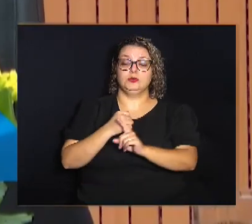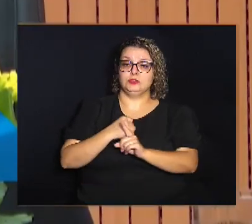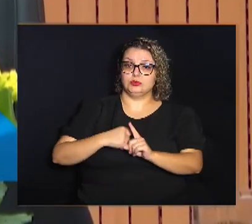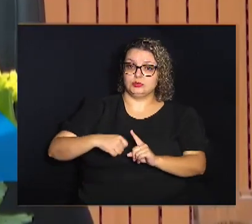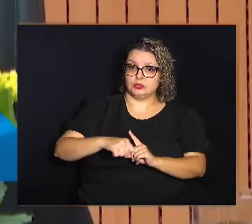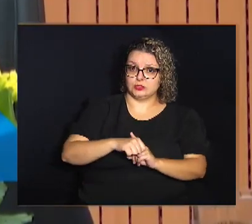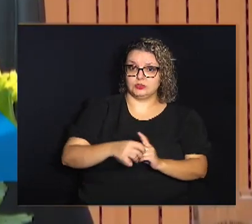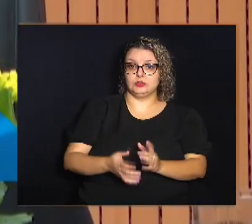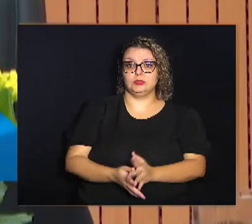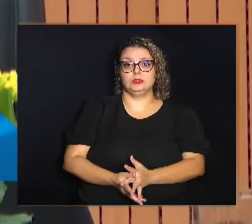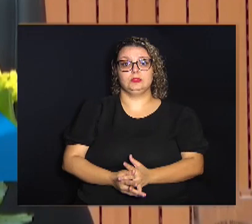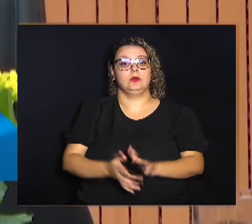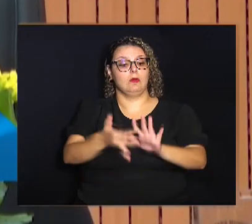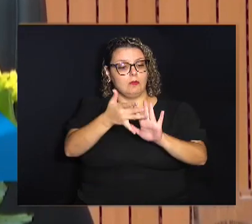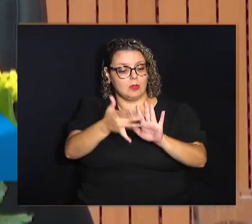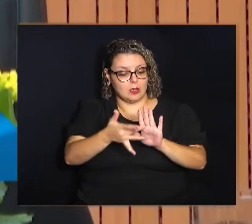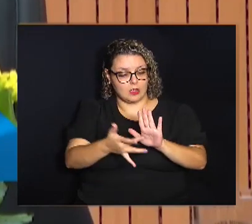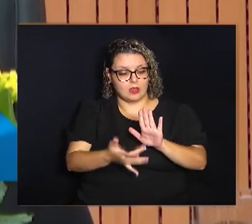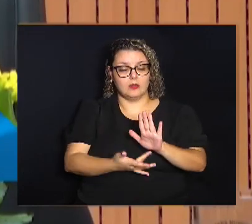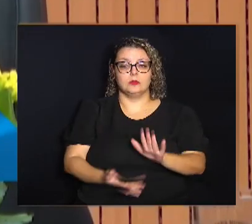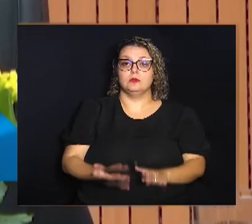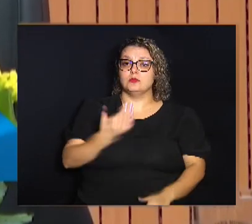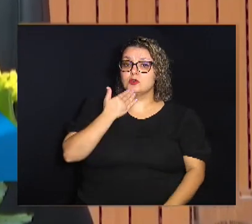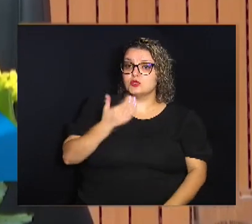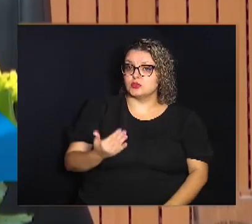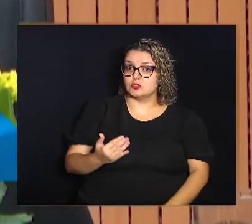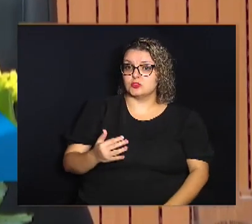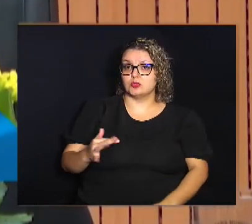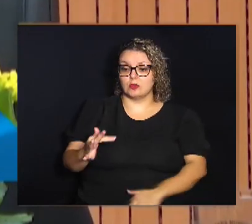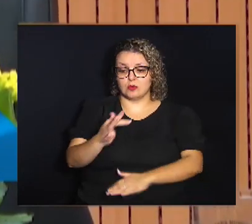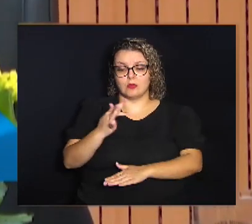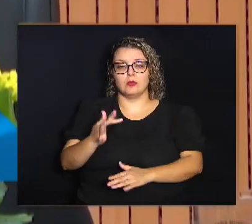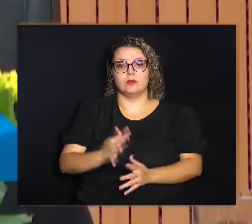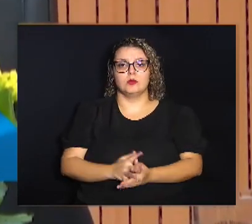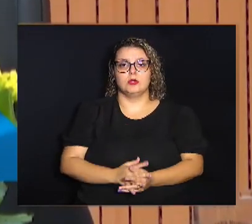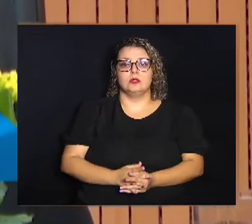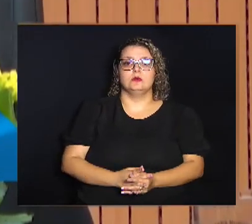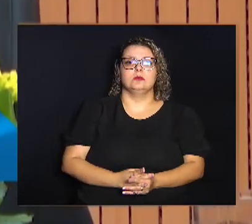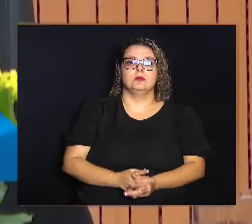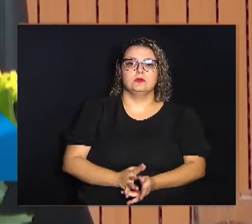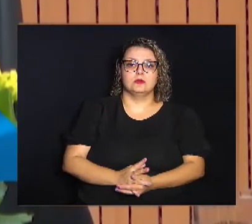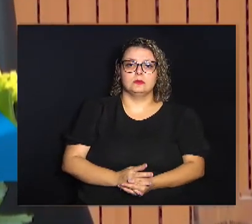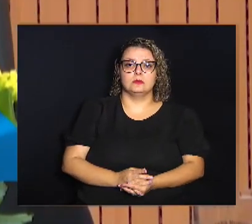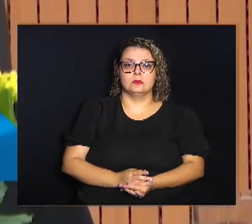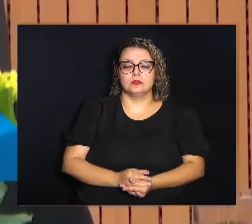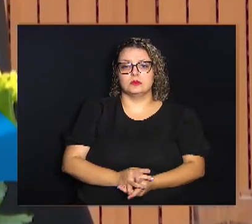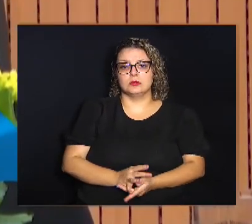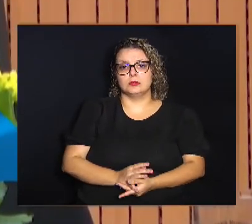estavam trazendo pautas, reivindicações, formulações que, digamos assim,